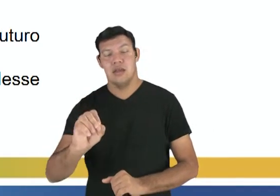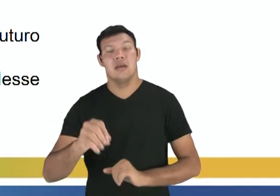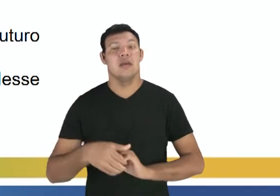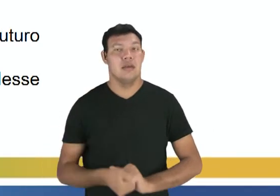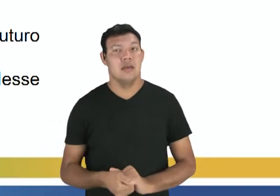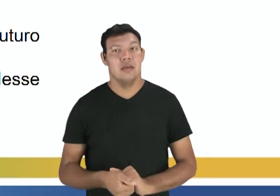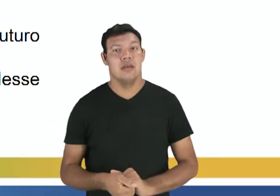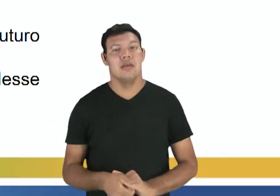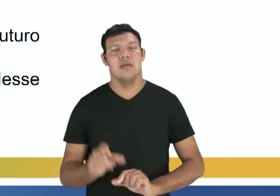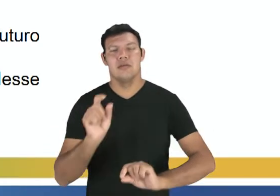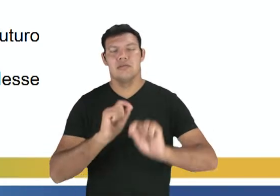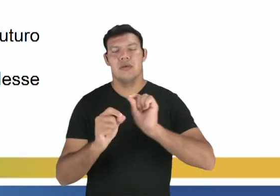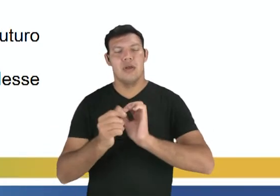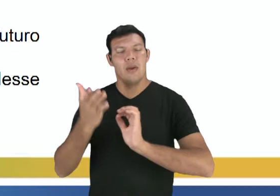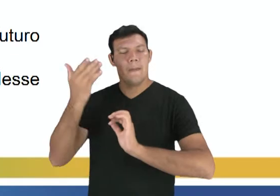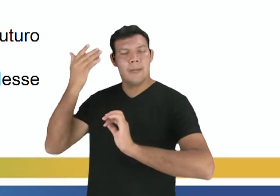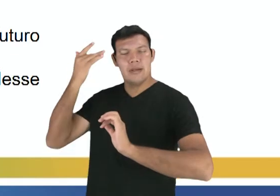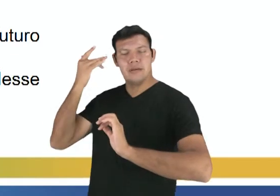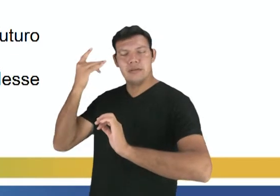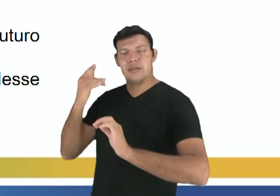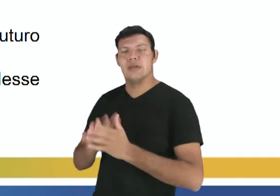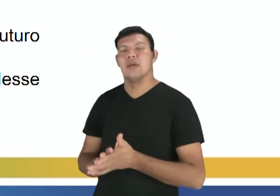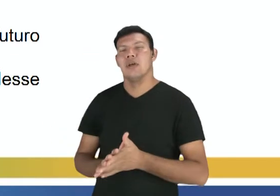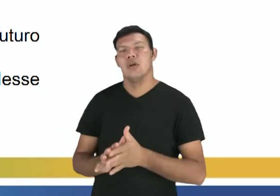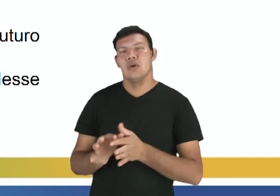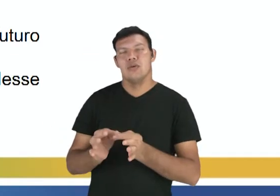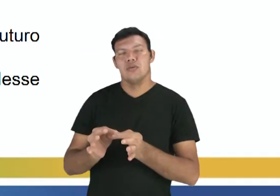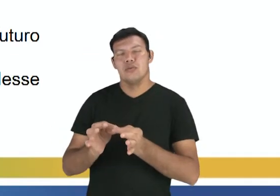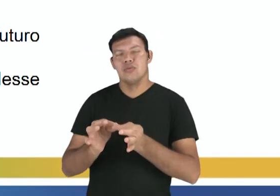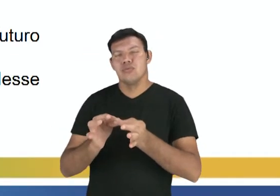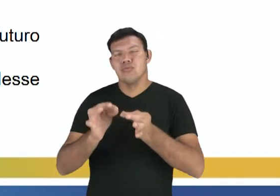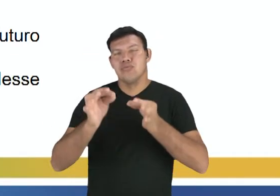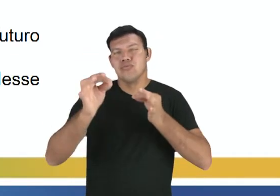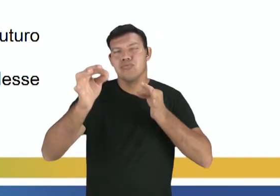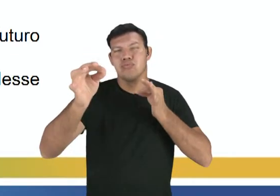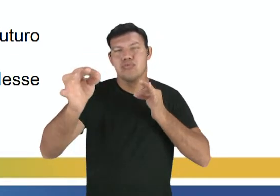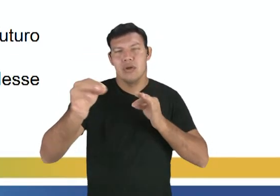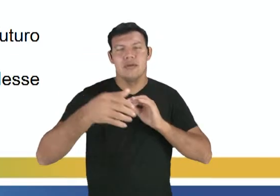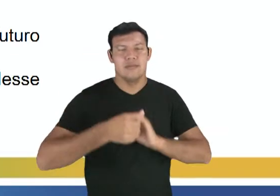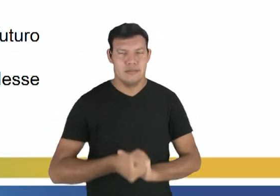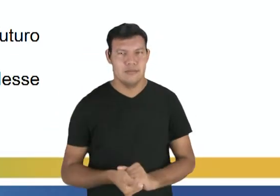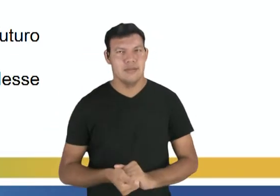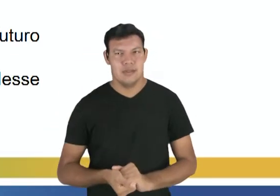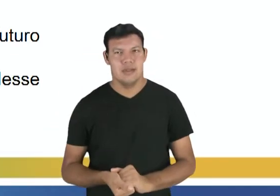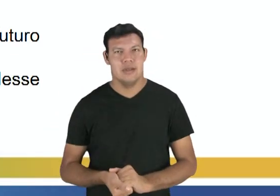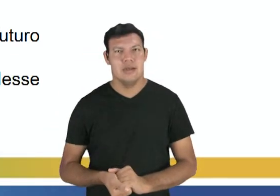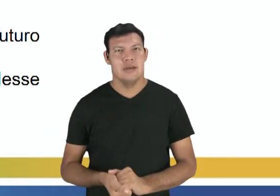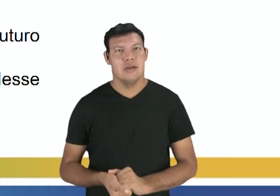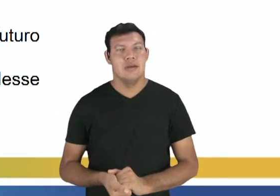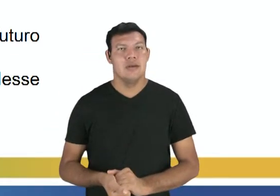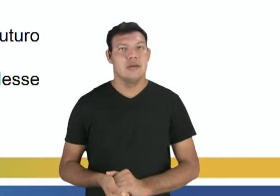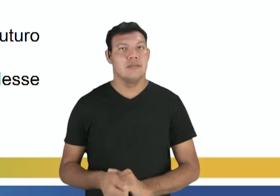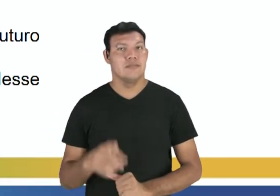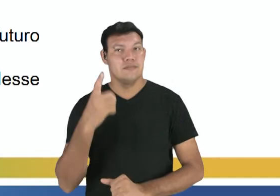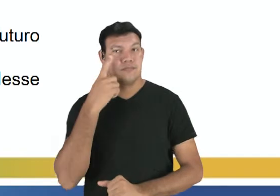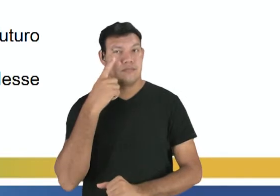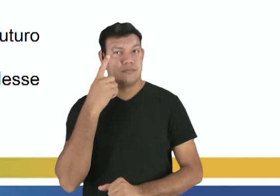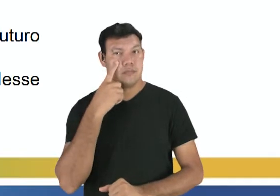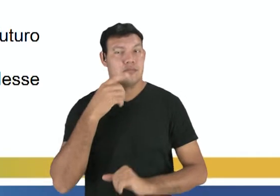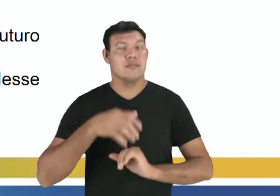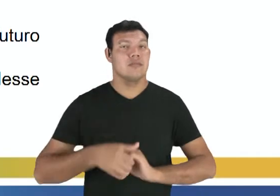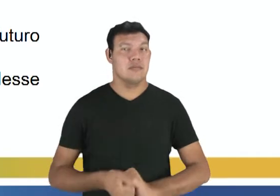um passado distante, naquele ano, naquela época. Então vamos lá. Estamos falando do